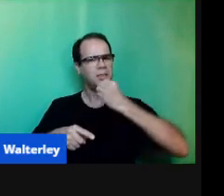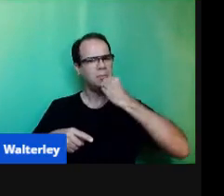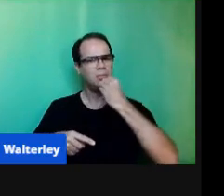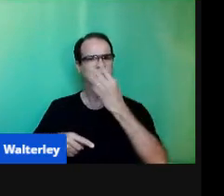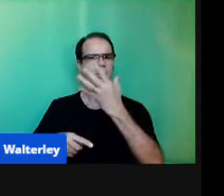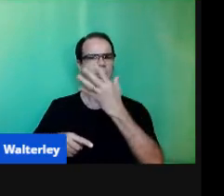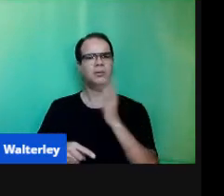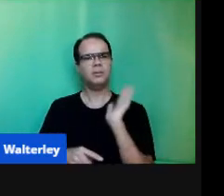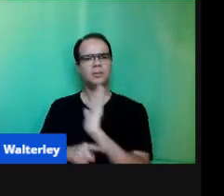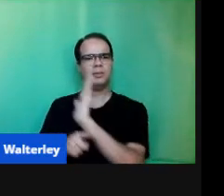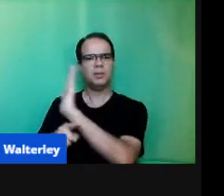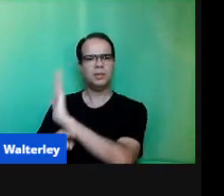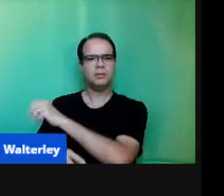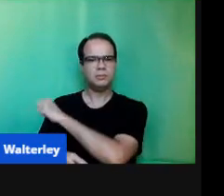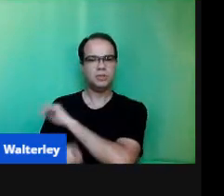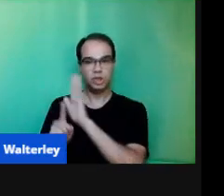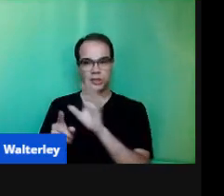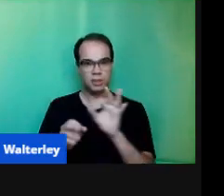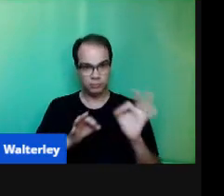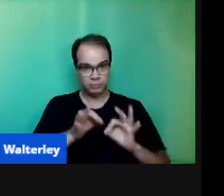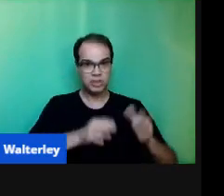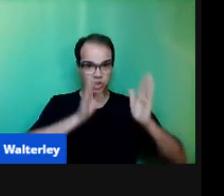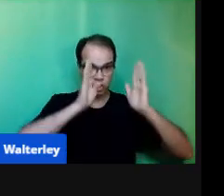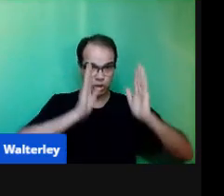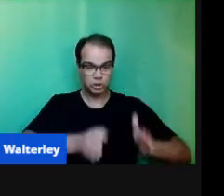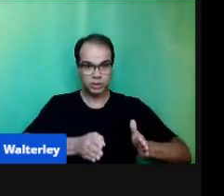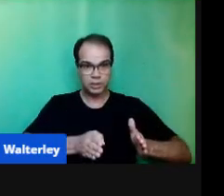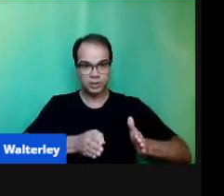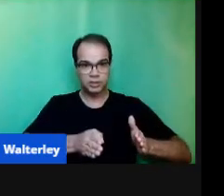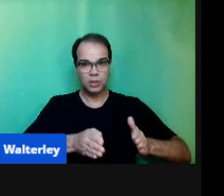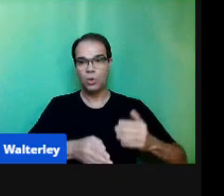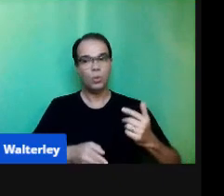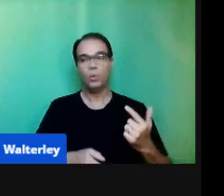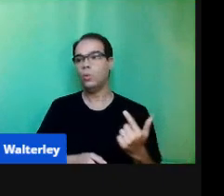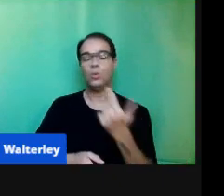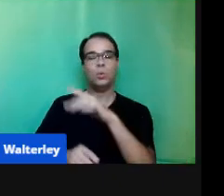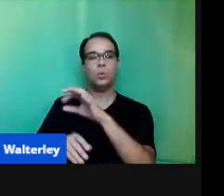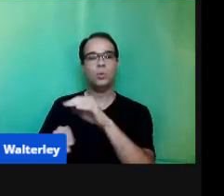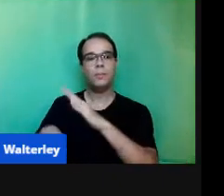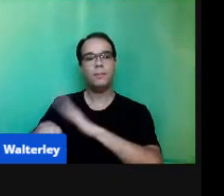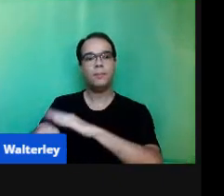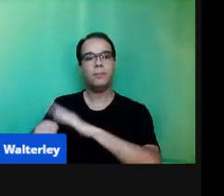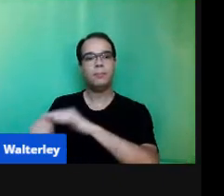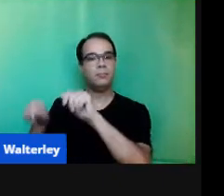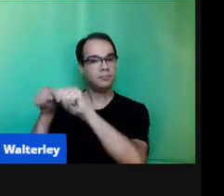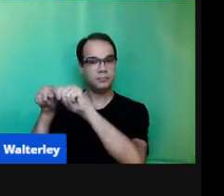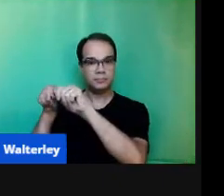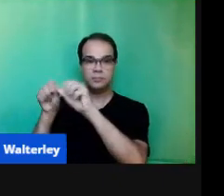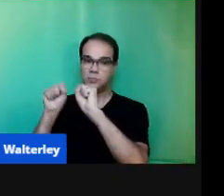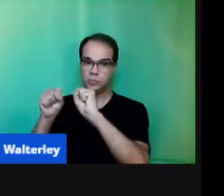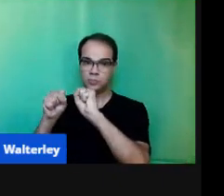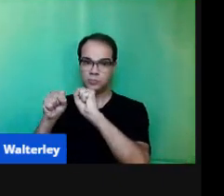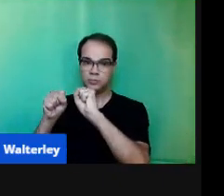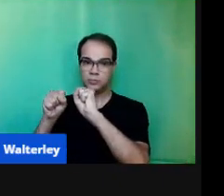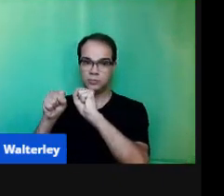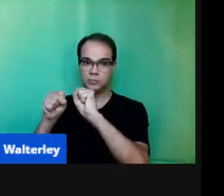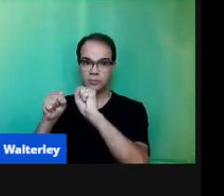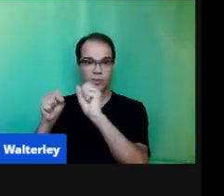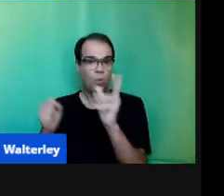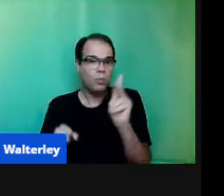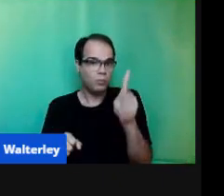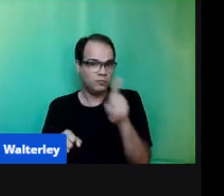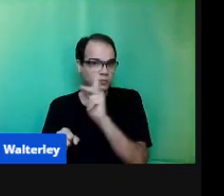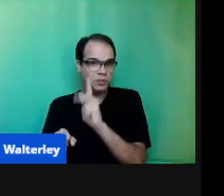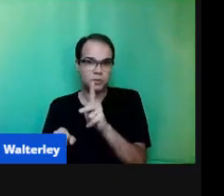documentário que já está pronto, quanto abrir uma possibilidade de quem é professor e produzir seu